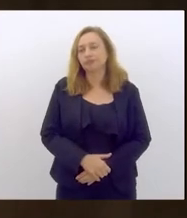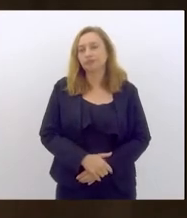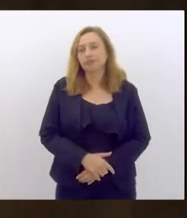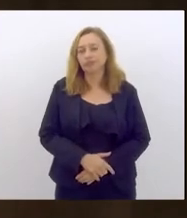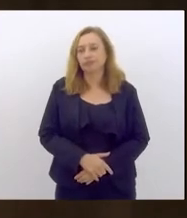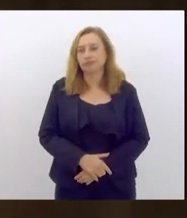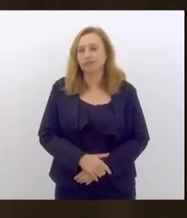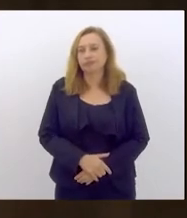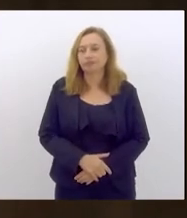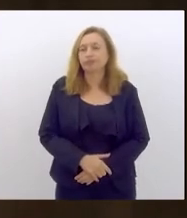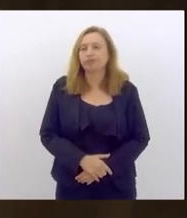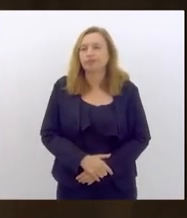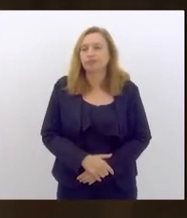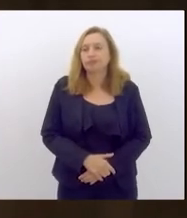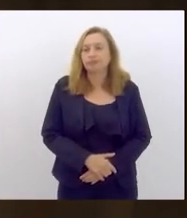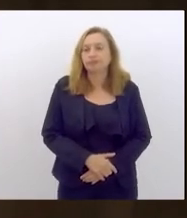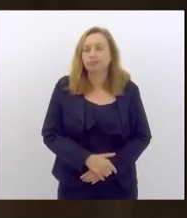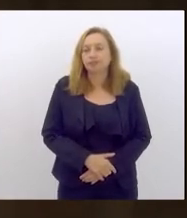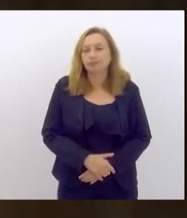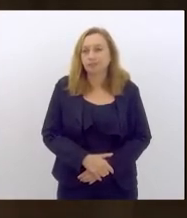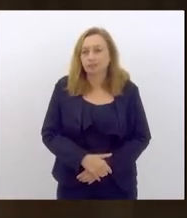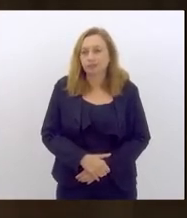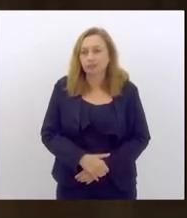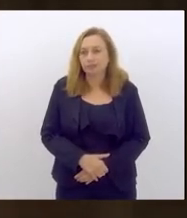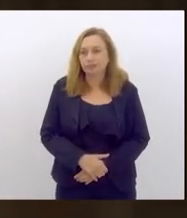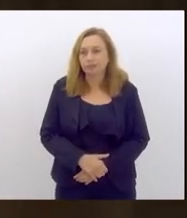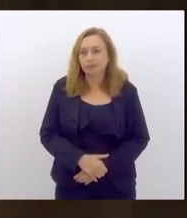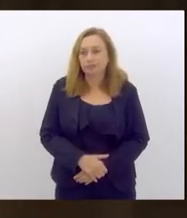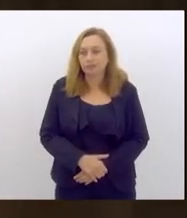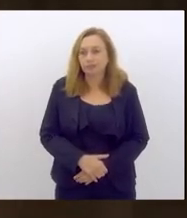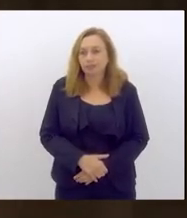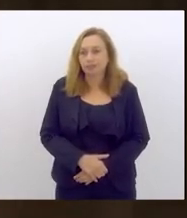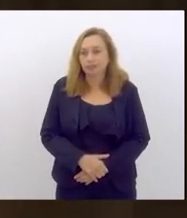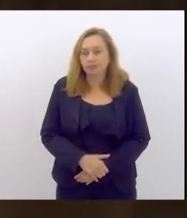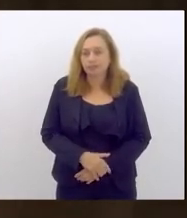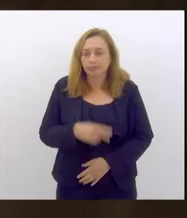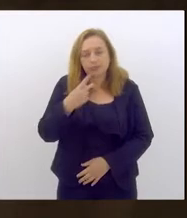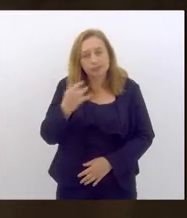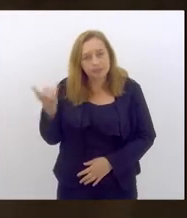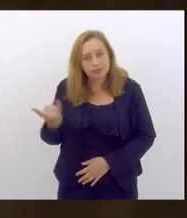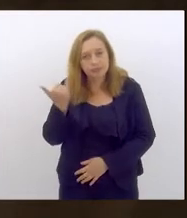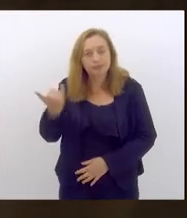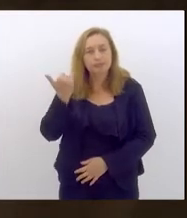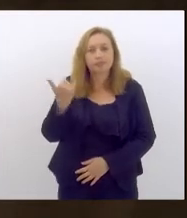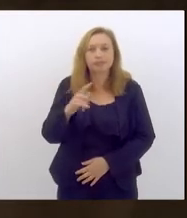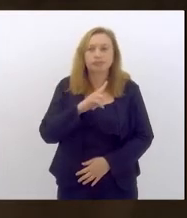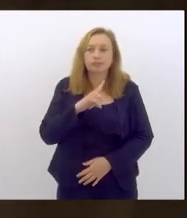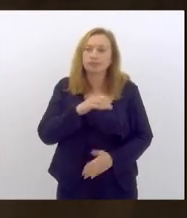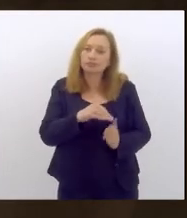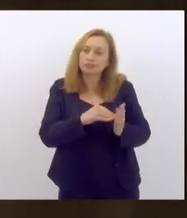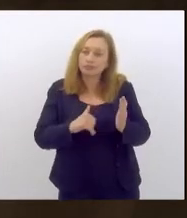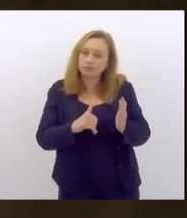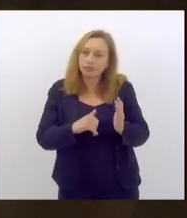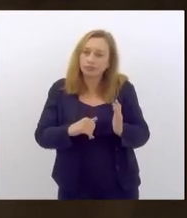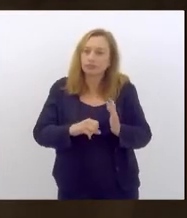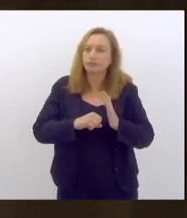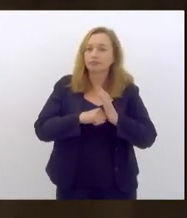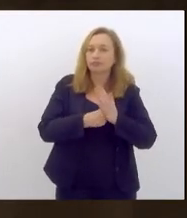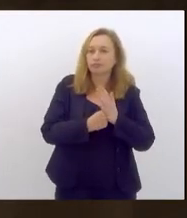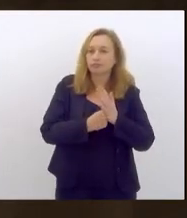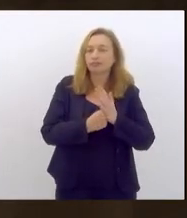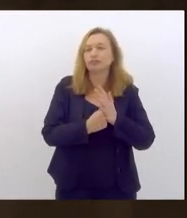manifestação ao microfone de aparte. Em primeiro lugar, para ressaltar a importância de termos derrubado o